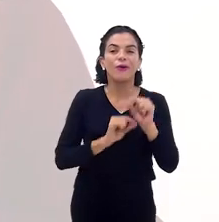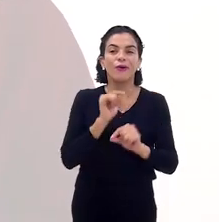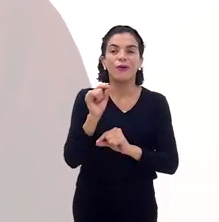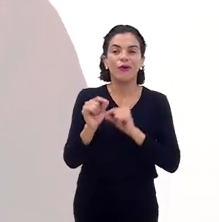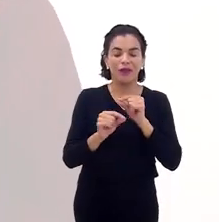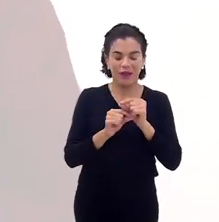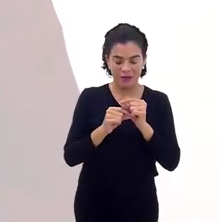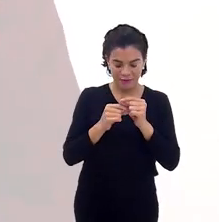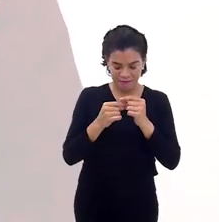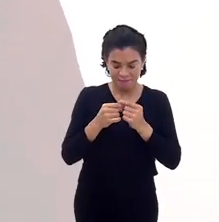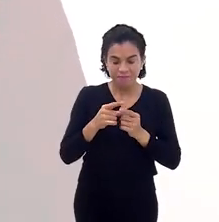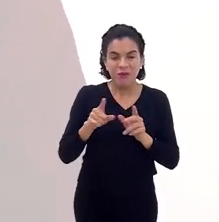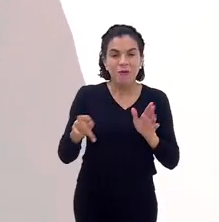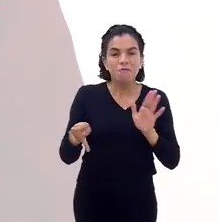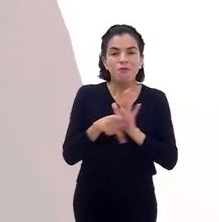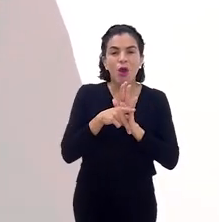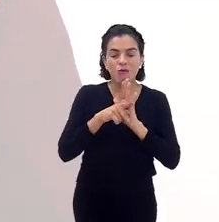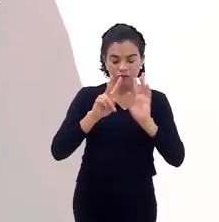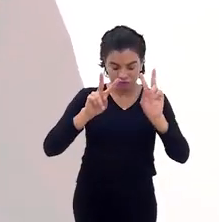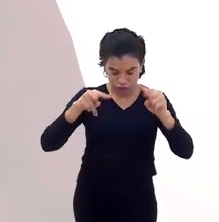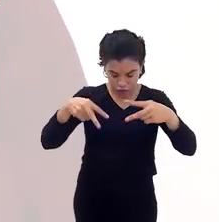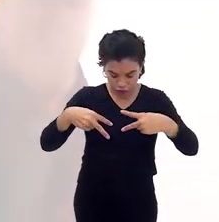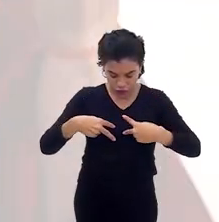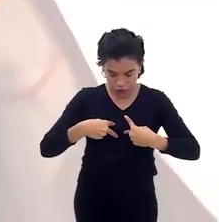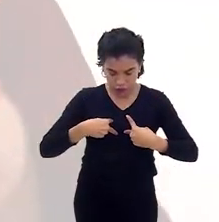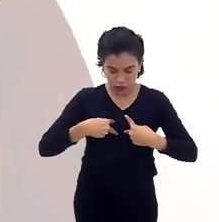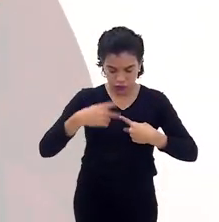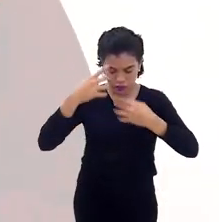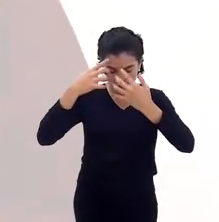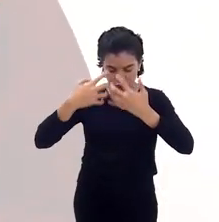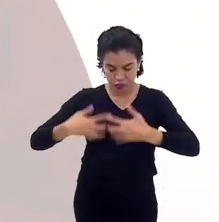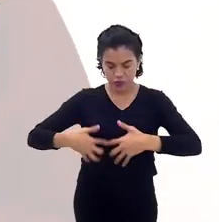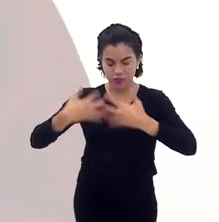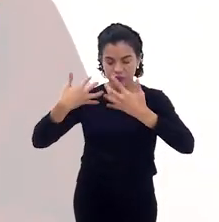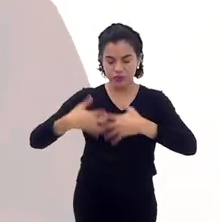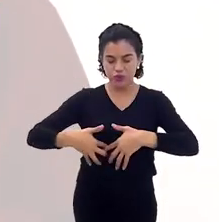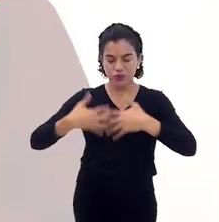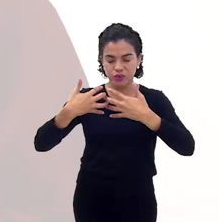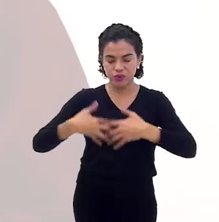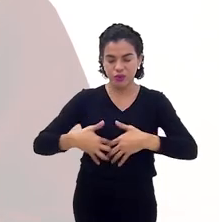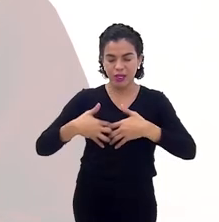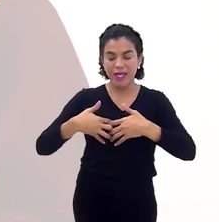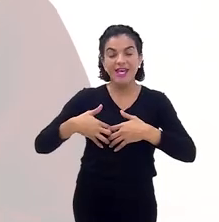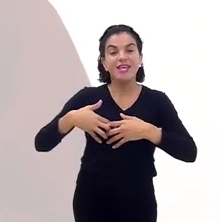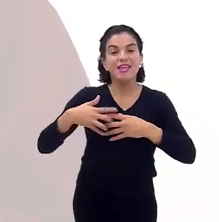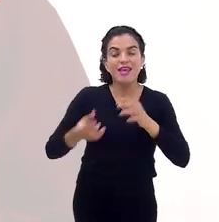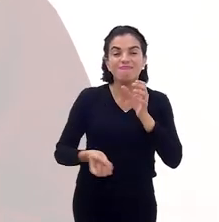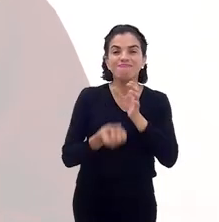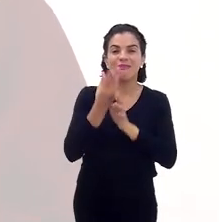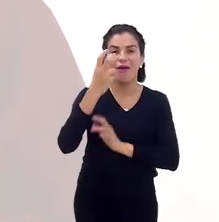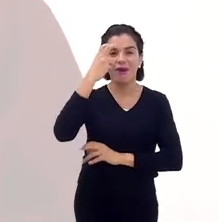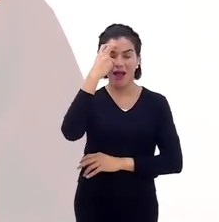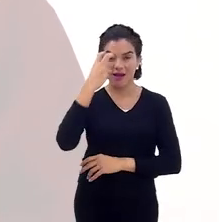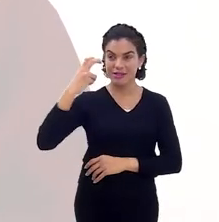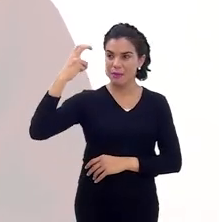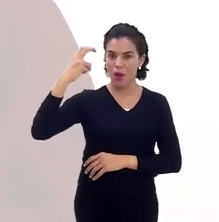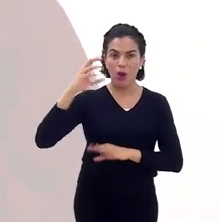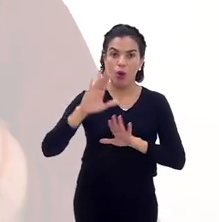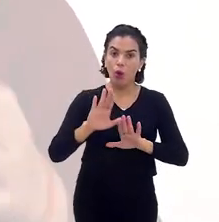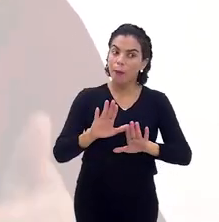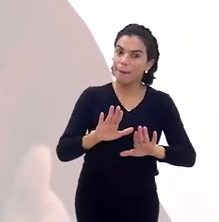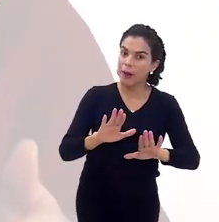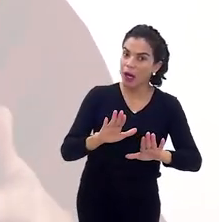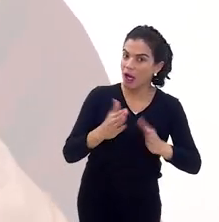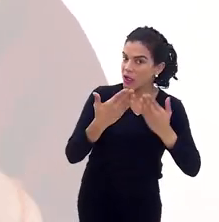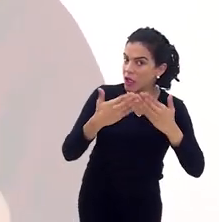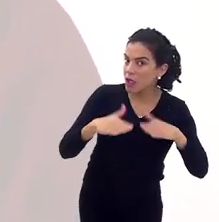criar um espaço um pouquinho maior e com esse espaço a gente consegue criar uma sabedoria de saber...